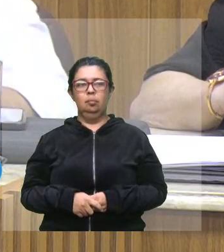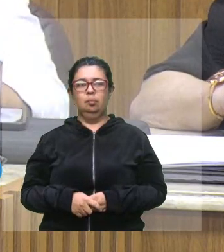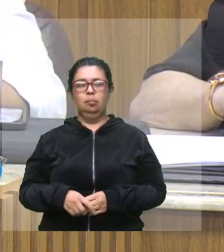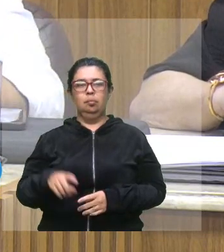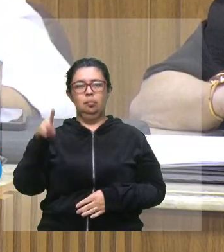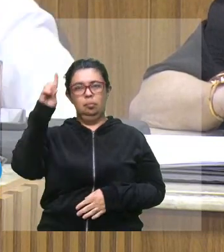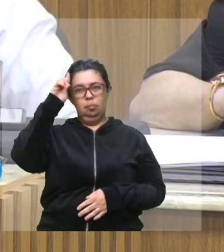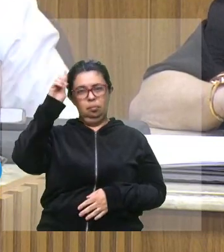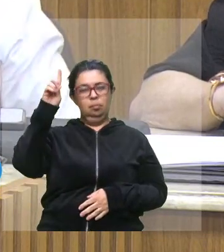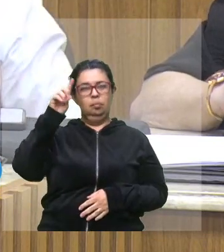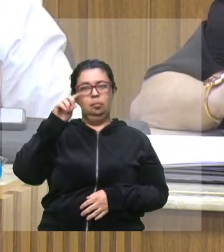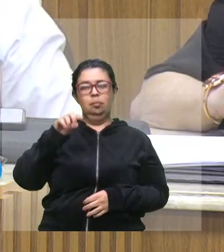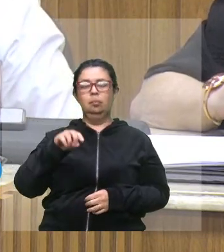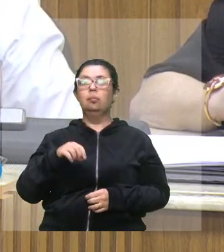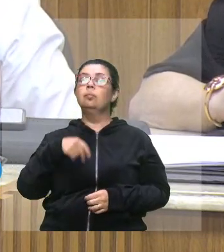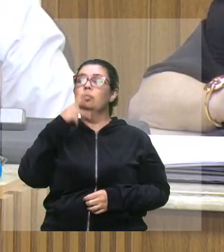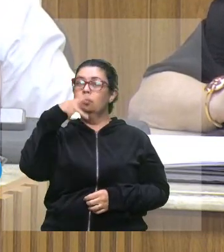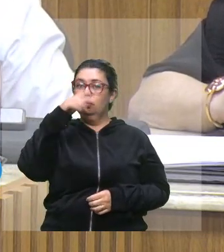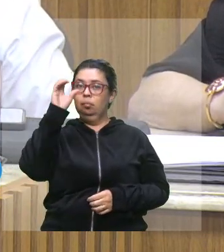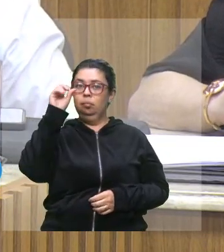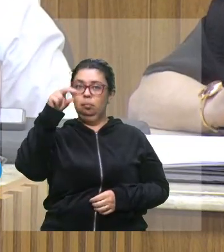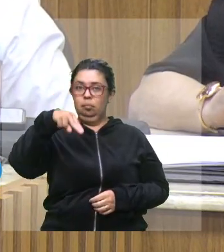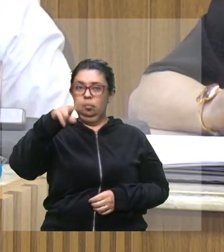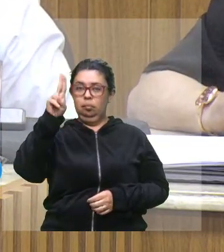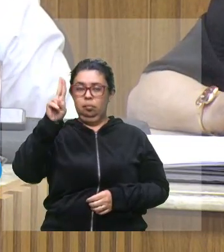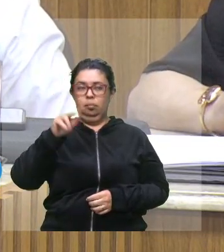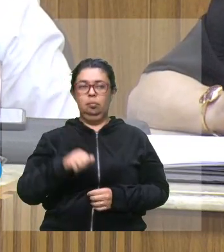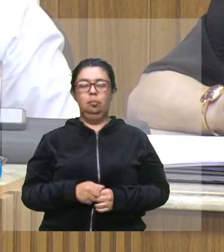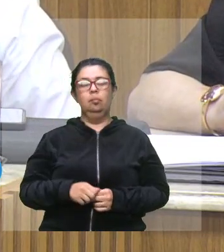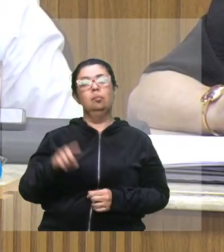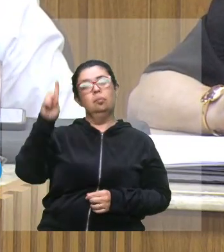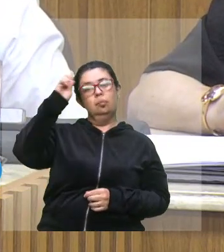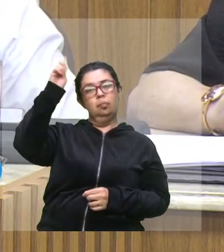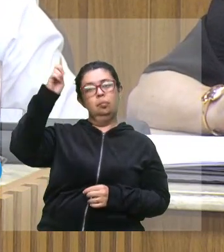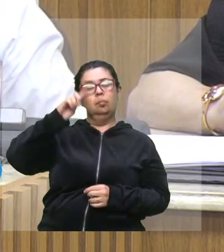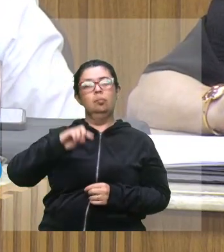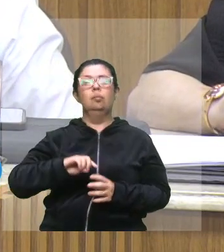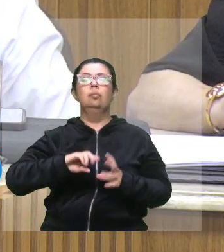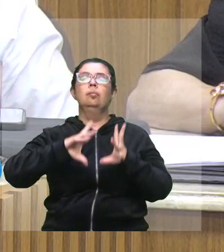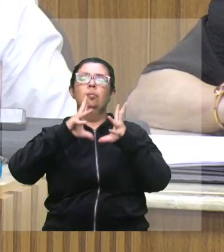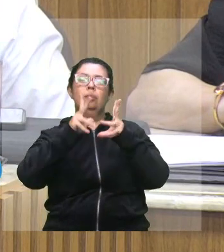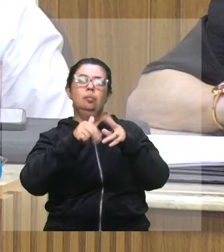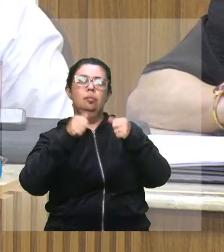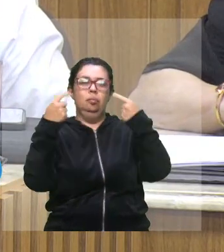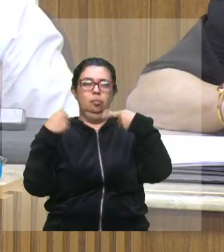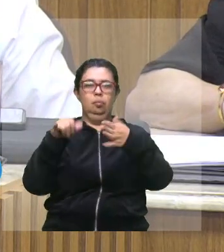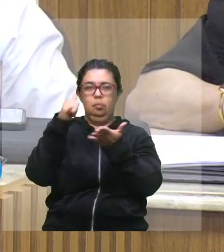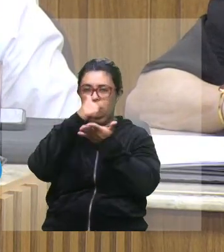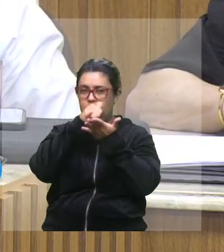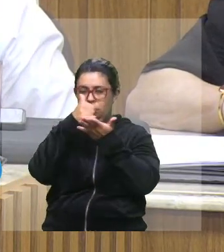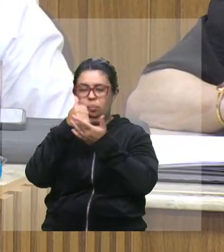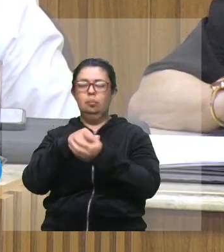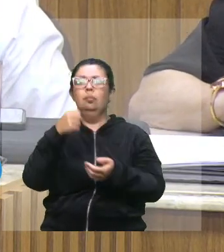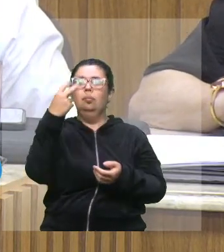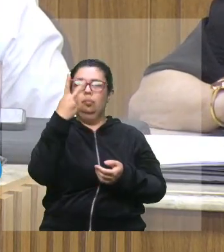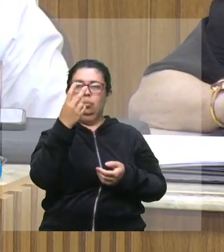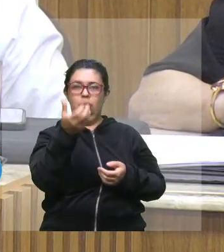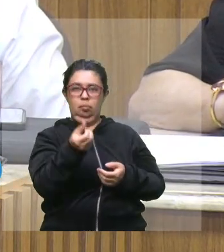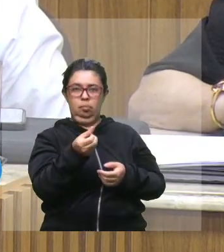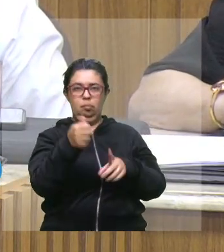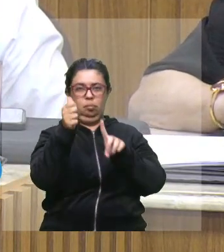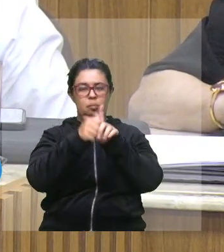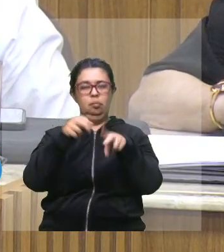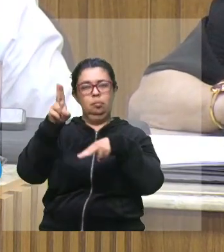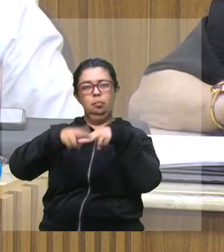decretado pela ONU, o Dia Mundial Internacional de Combate às Drogas, dia 26 de junho.